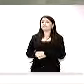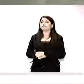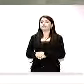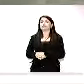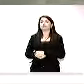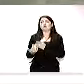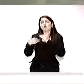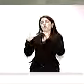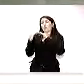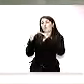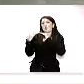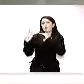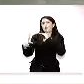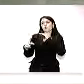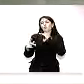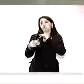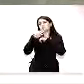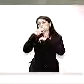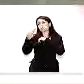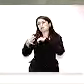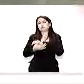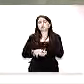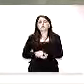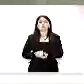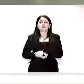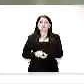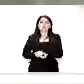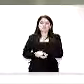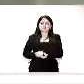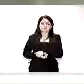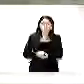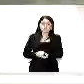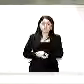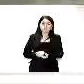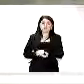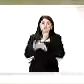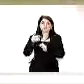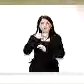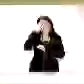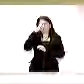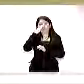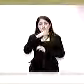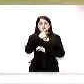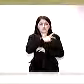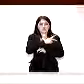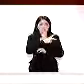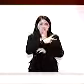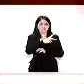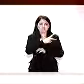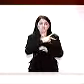eu tô de acordo a conversão em dirigência pelo que entendi então o conselheiro